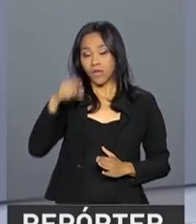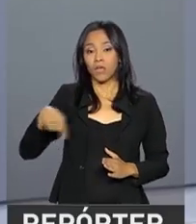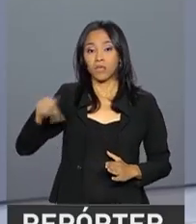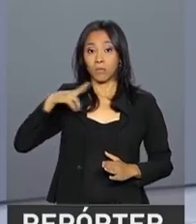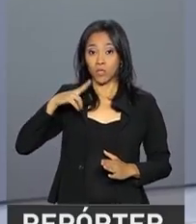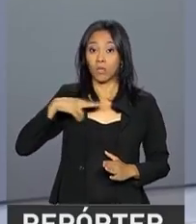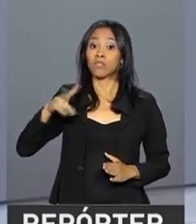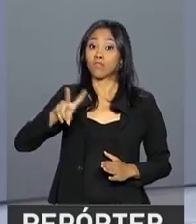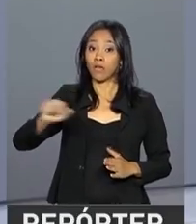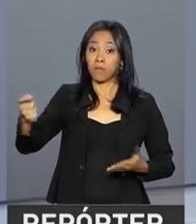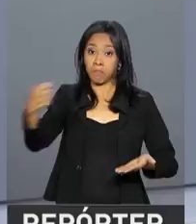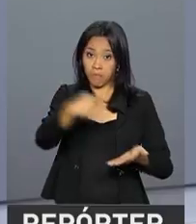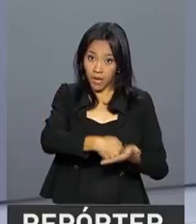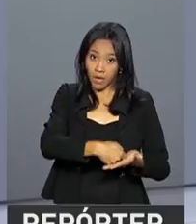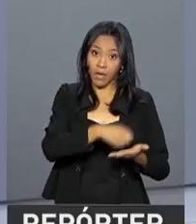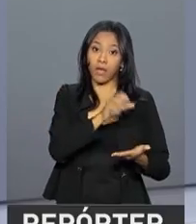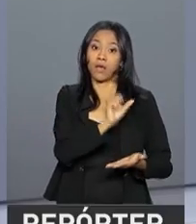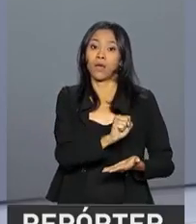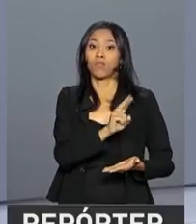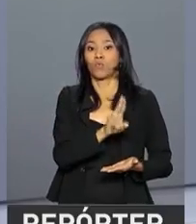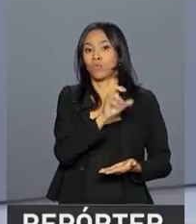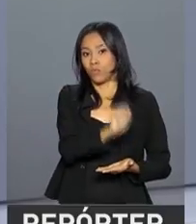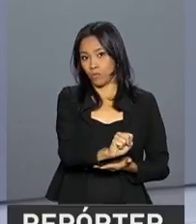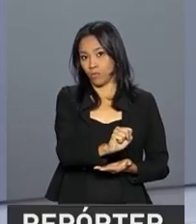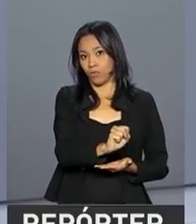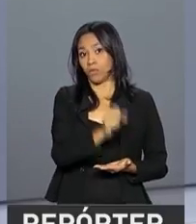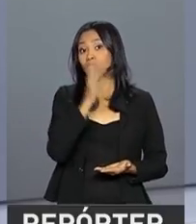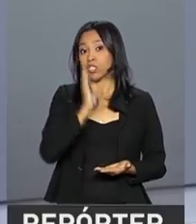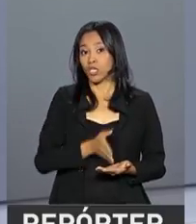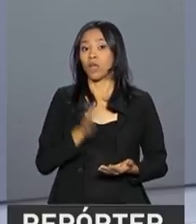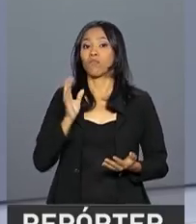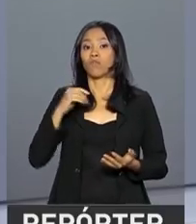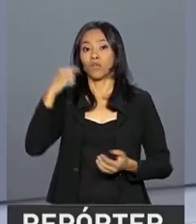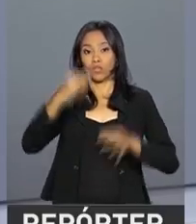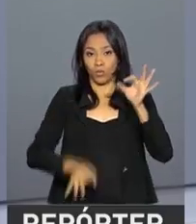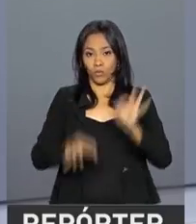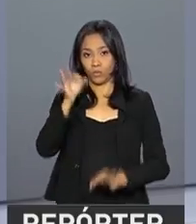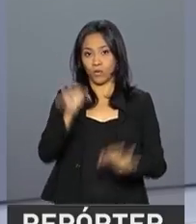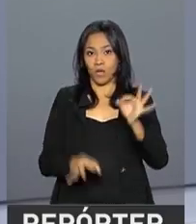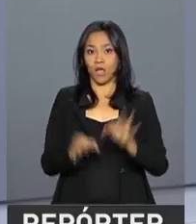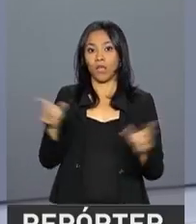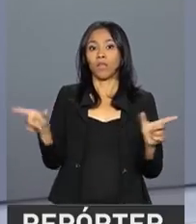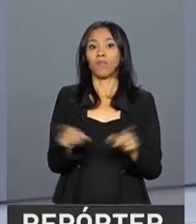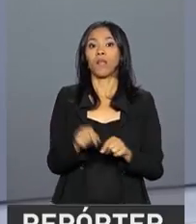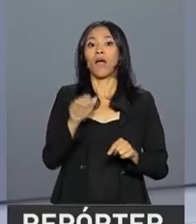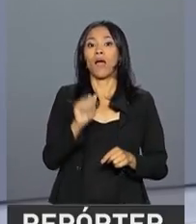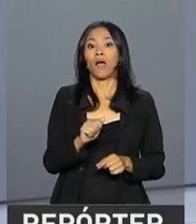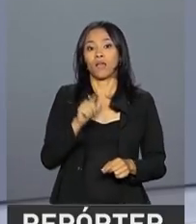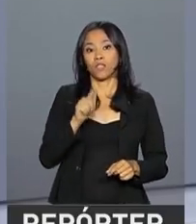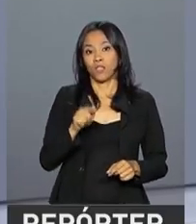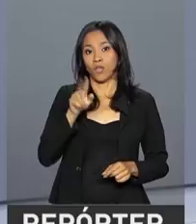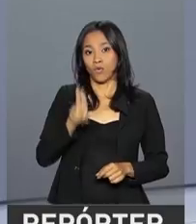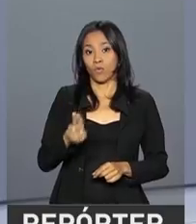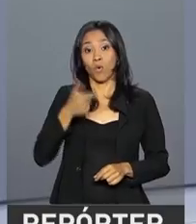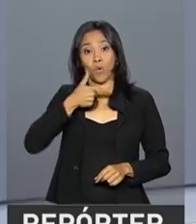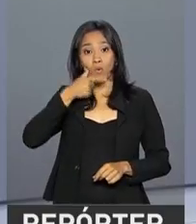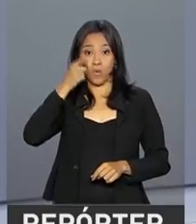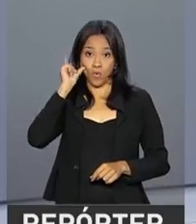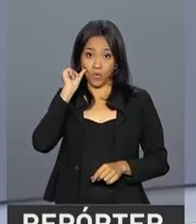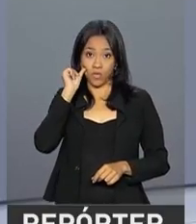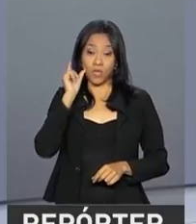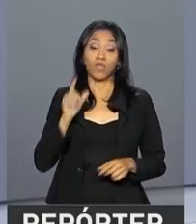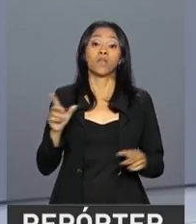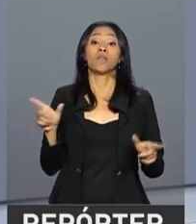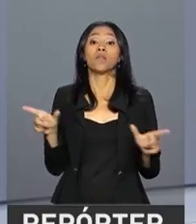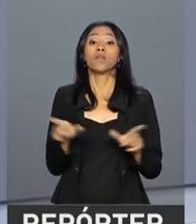norma que determina o reembolso dos valores foi confirmada pela advocacia geral da união na sessão de ontem do supremo tribunal federal